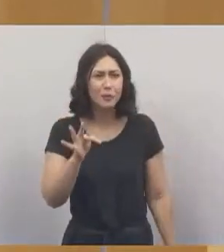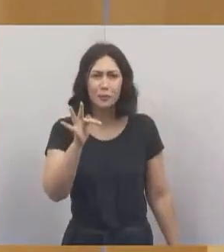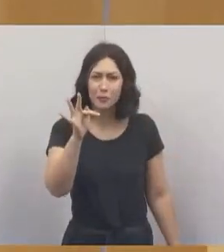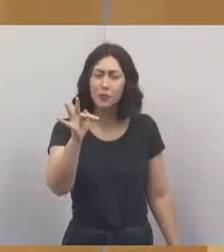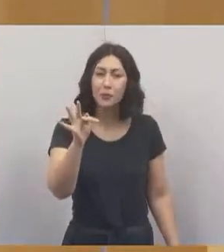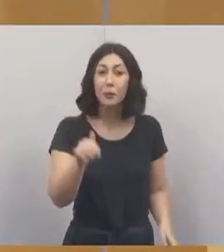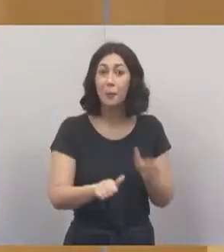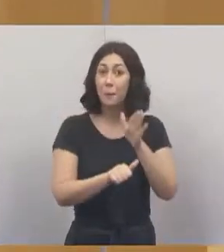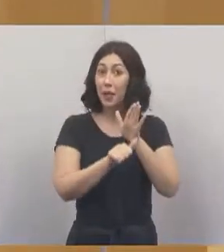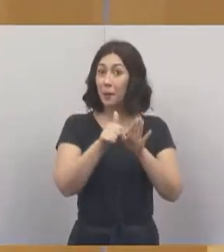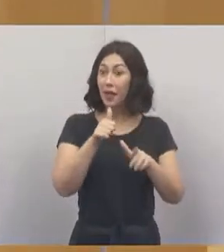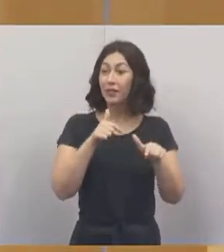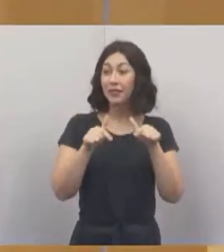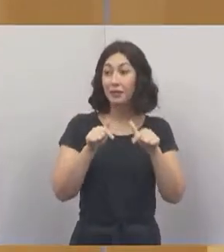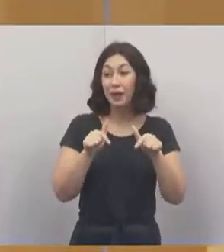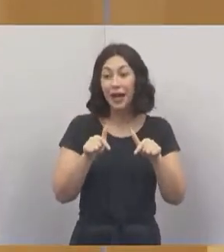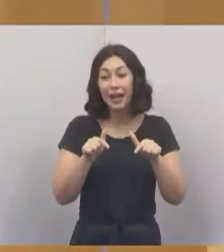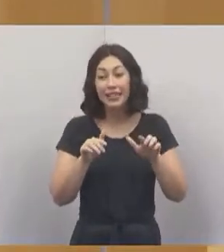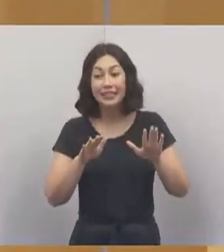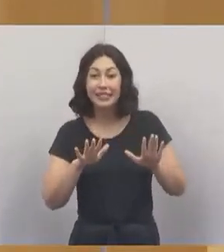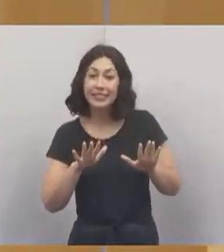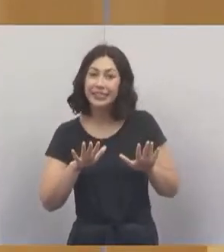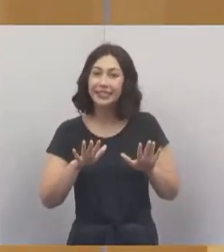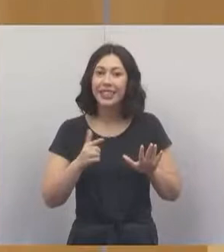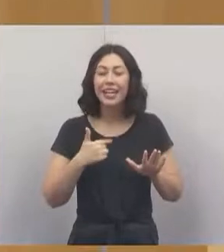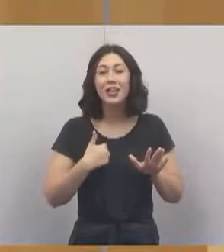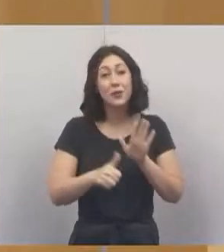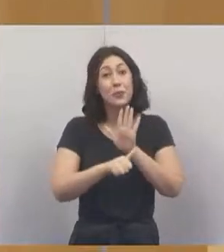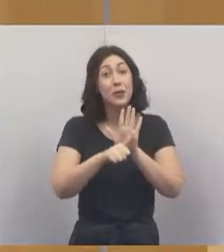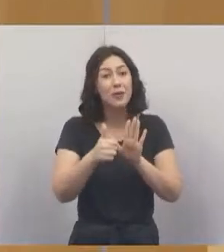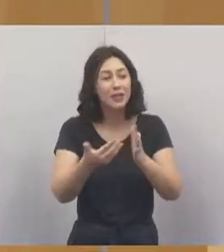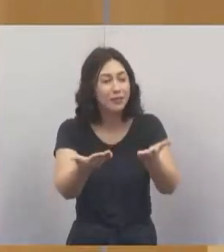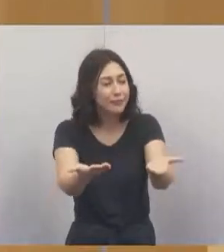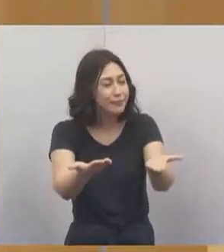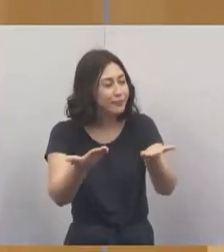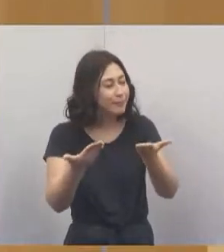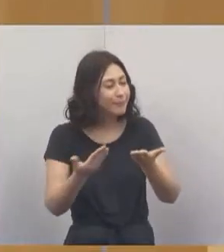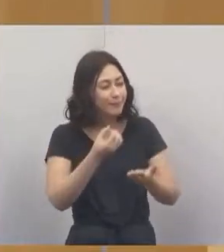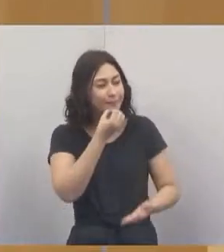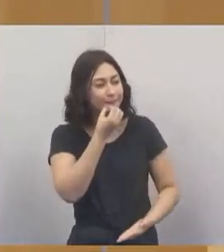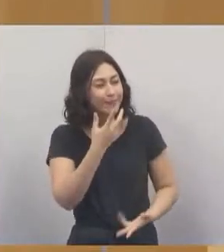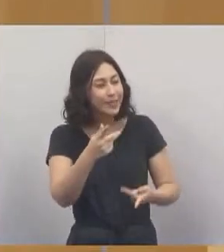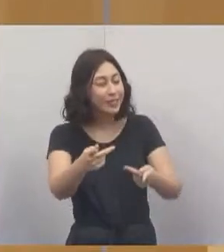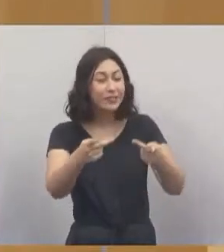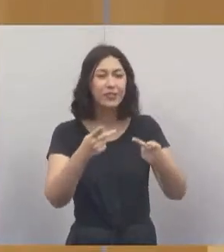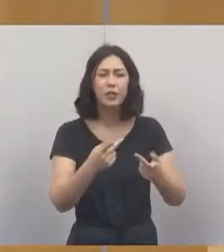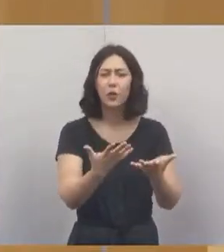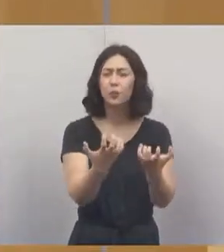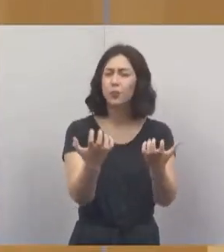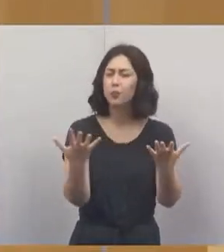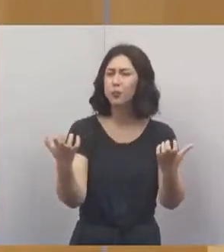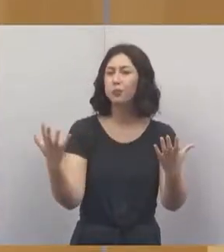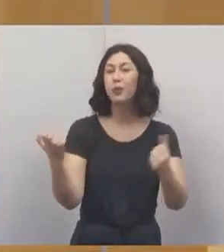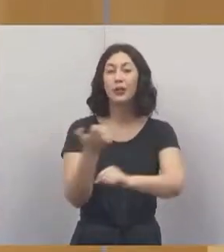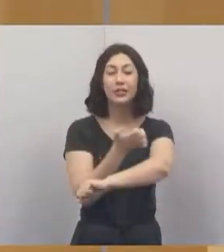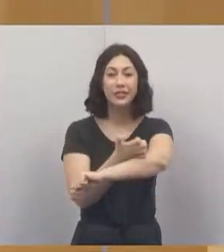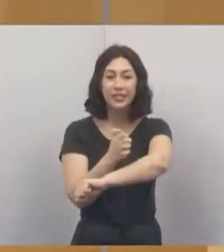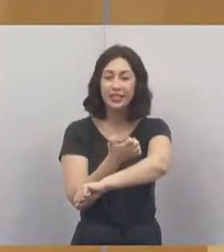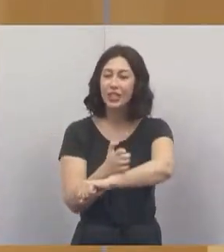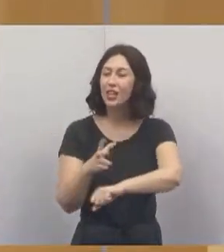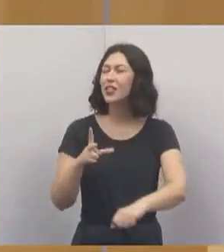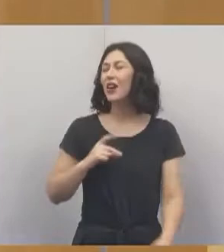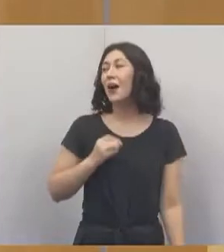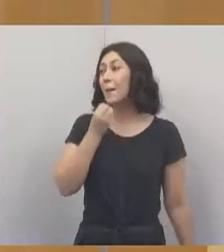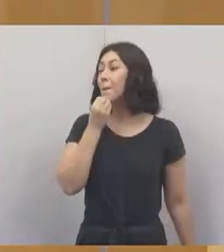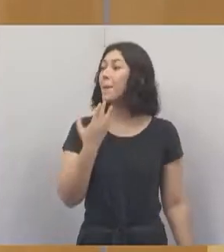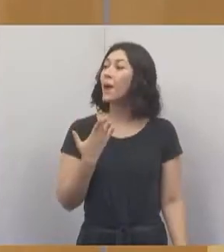primeiro emprego, todos meio, né? E sempre sou eu o primeiro a receber. E muitos estagiários aqui me dizem, falam, nossa, seu Luiz, é